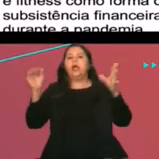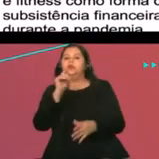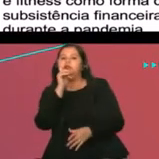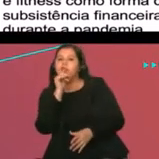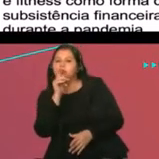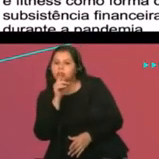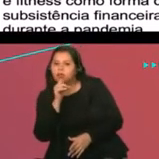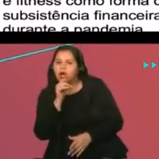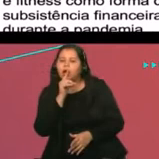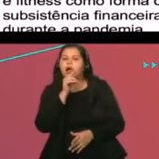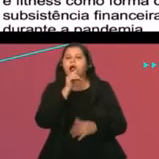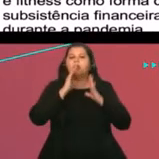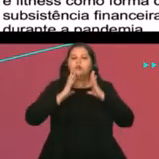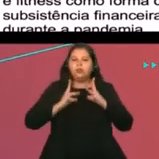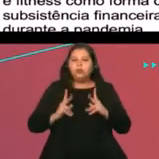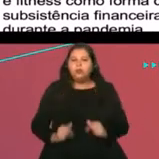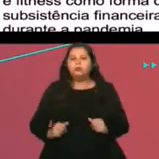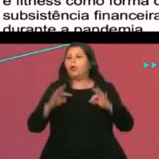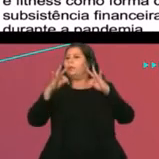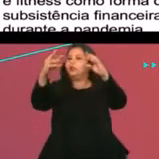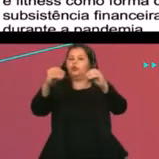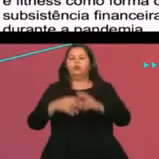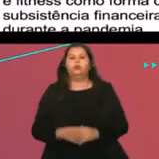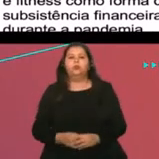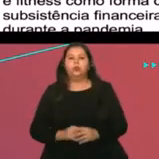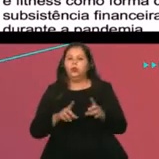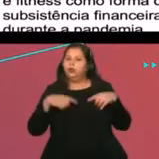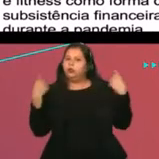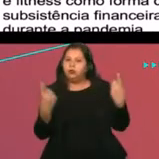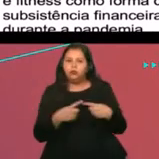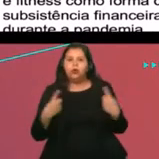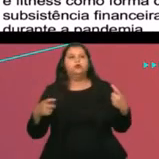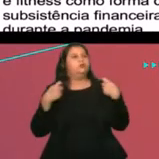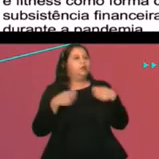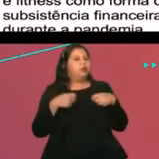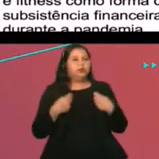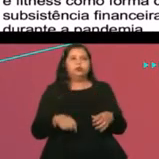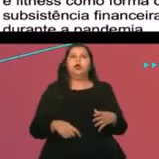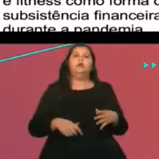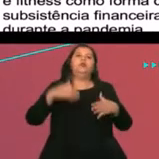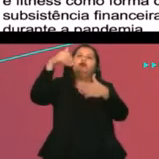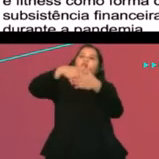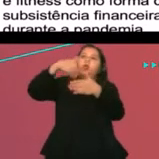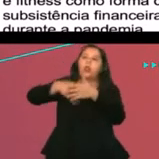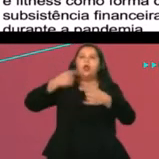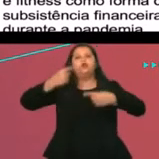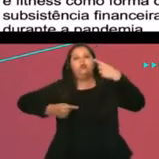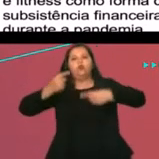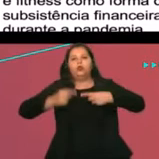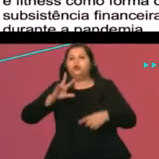para todos Isso é uma questão de estado mas não podemos o conselho eleger certos políticos que vão fazer isso